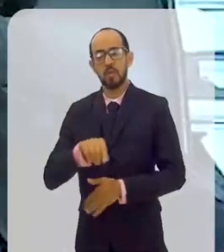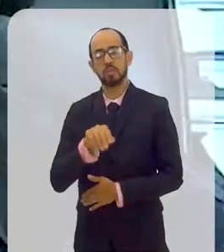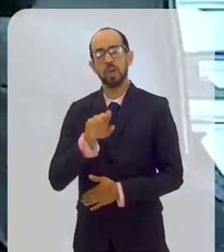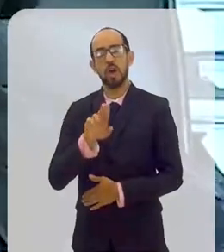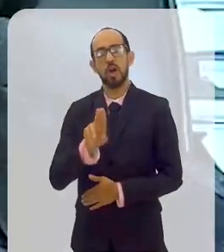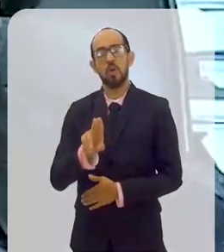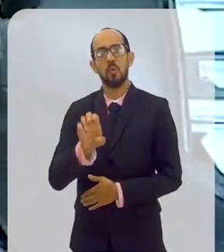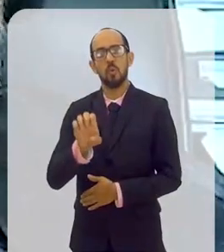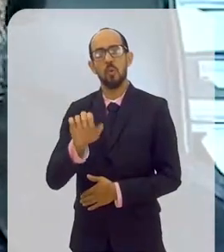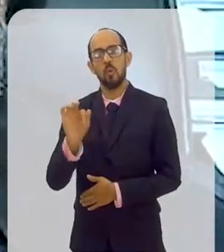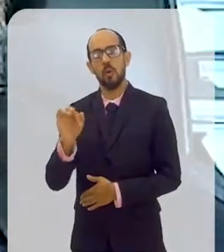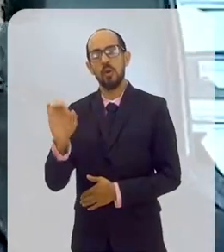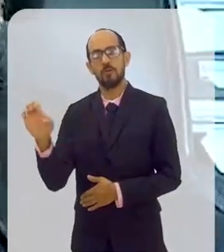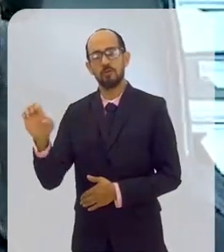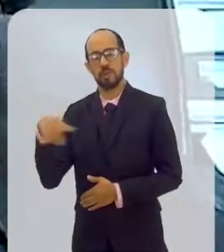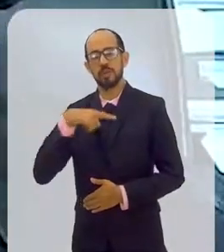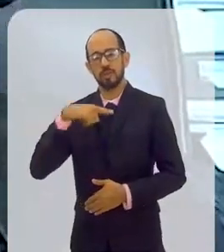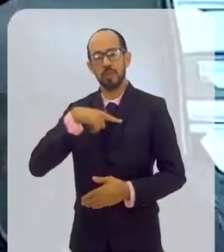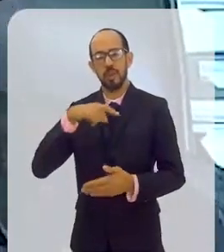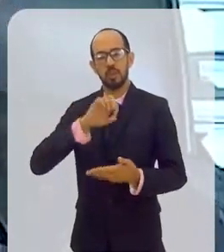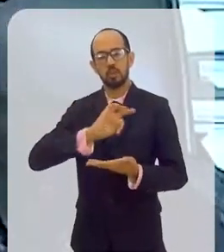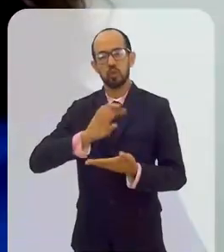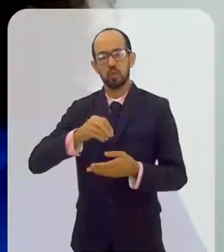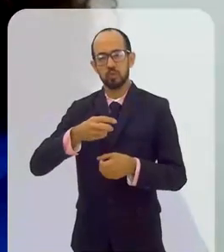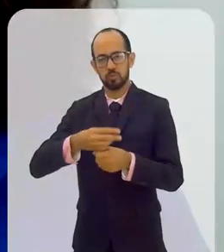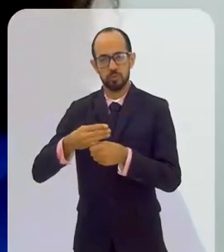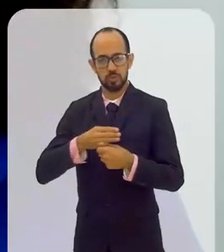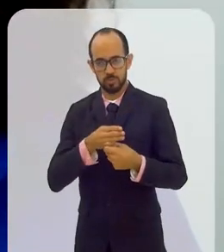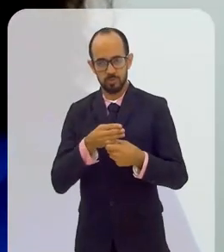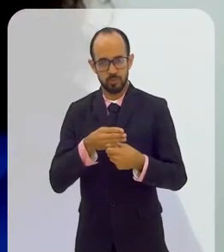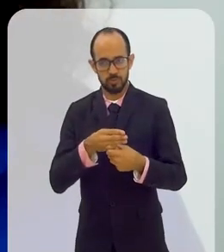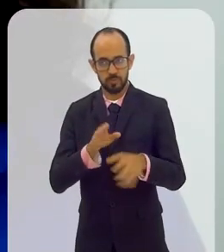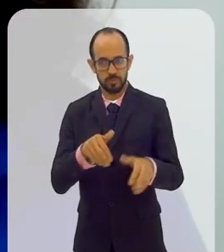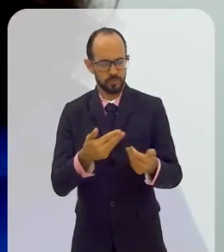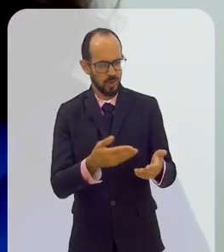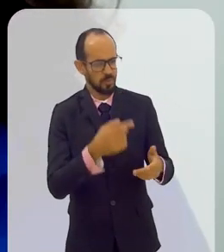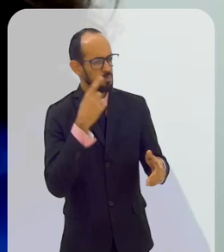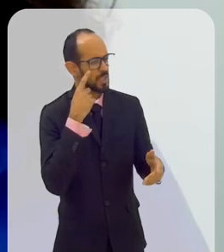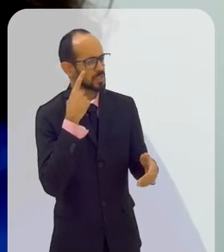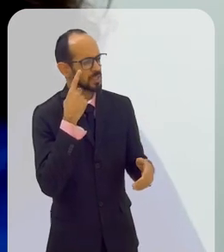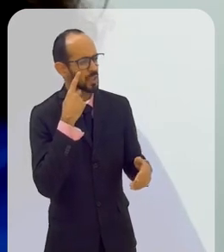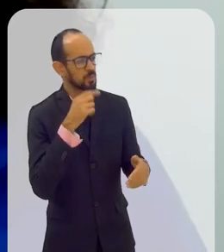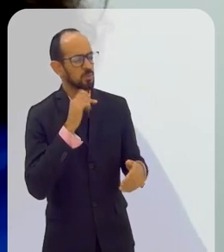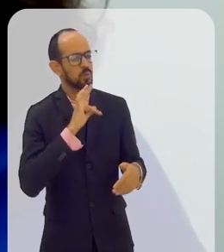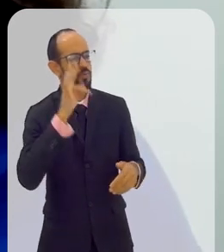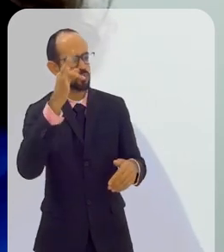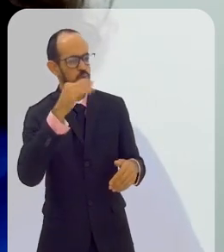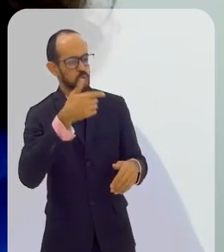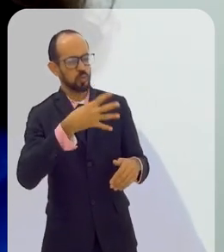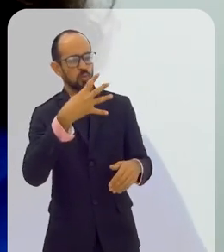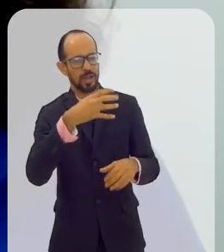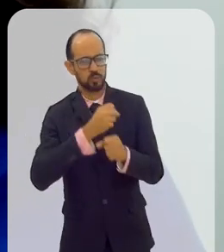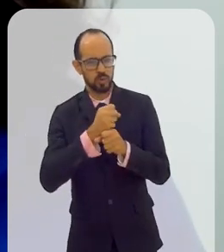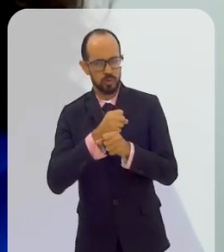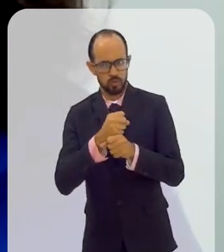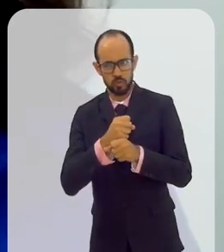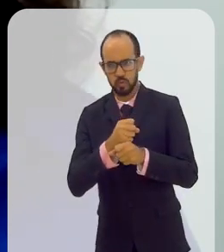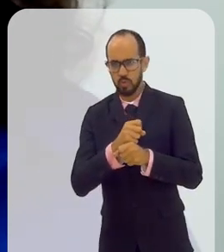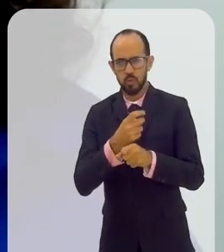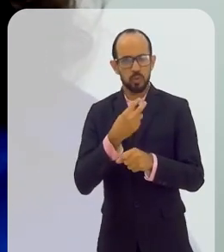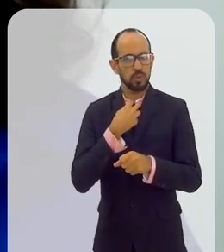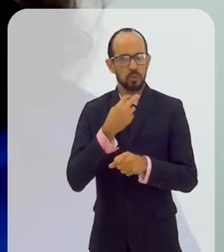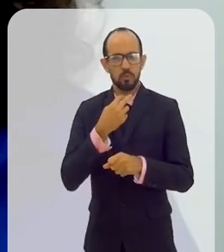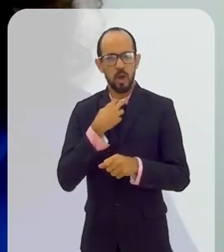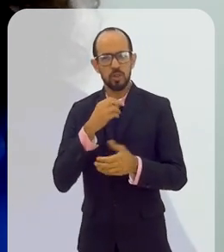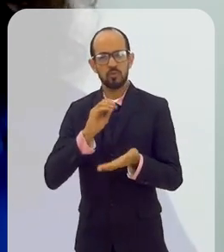faz presente em todas essas áreas. Pensando numa agenda de futuro, para os próximos 4 anos, o que não pode faltar e o que tem que estar